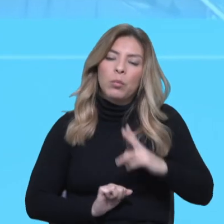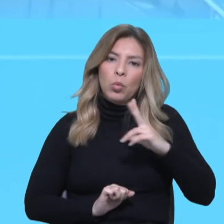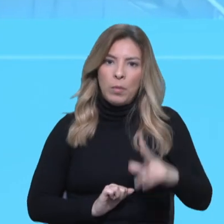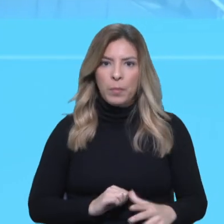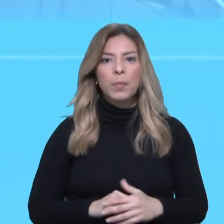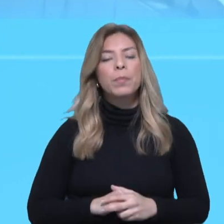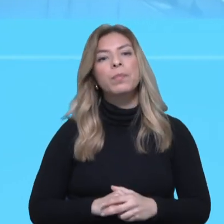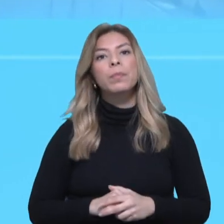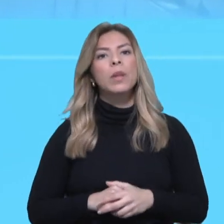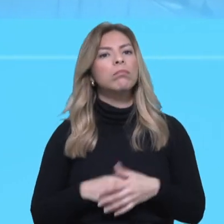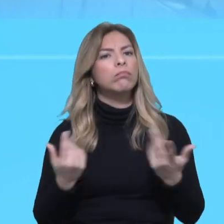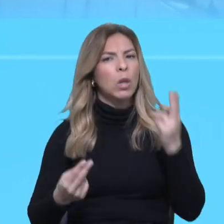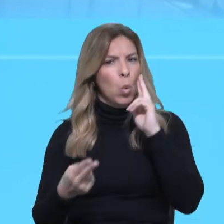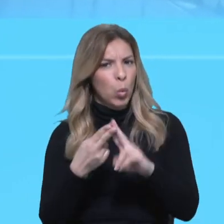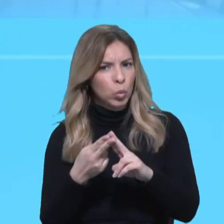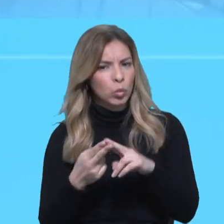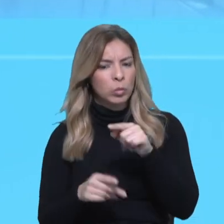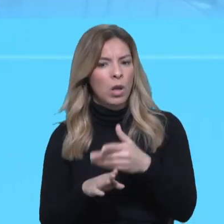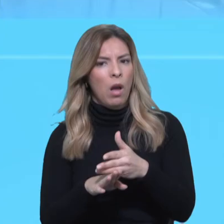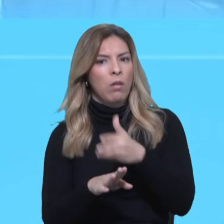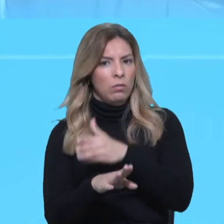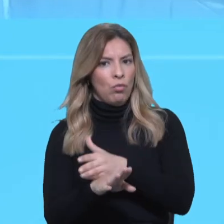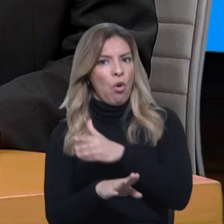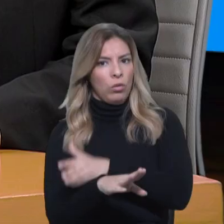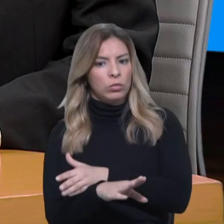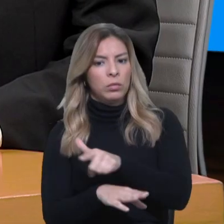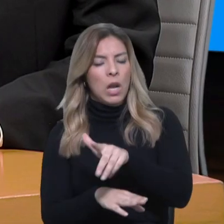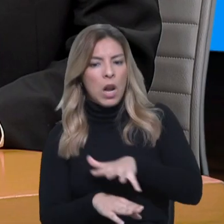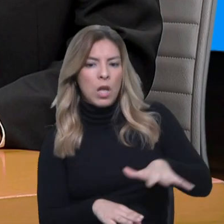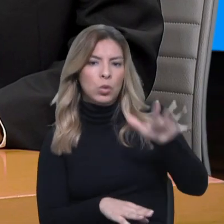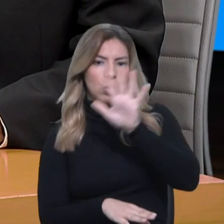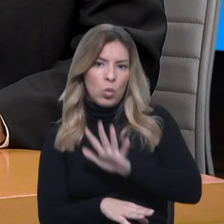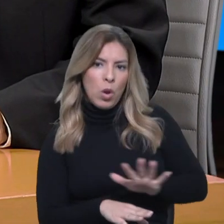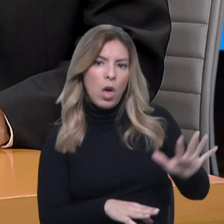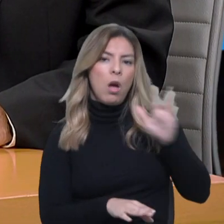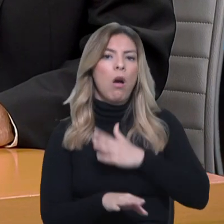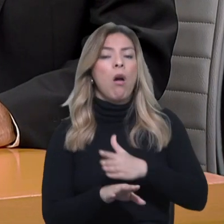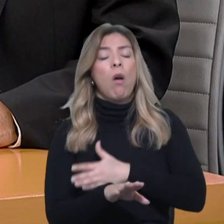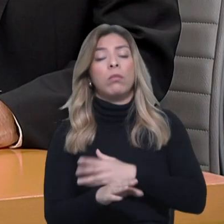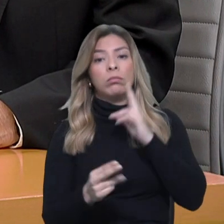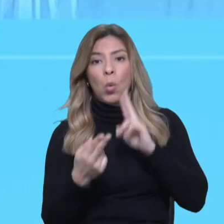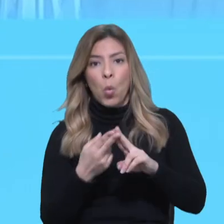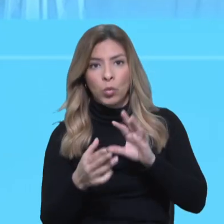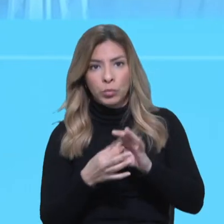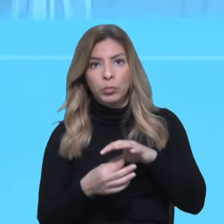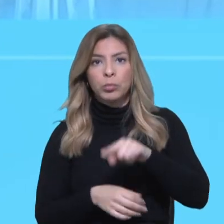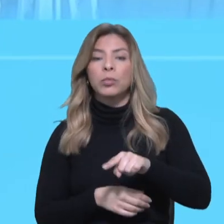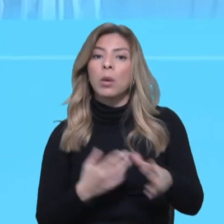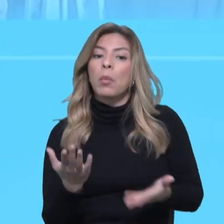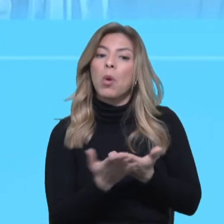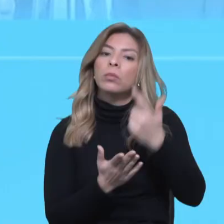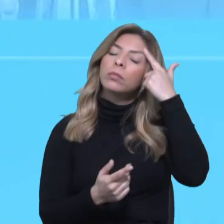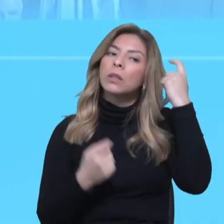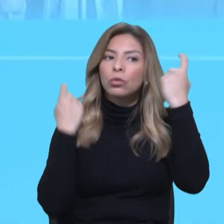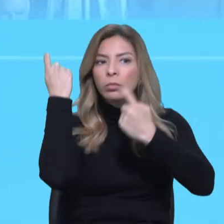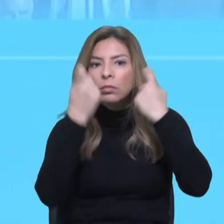este é um encontro que antecede um outro, o Encontro Nacional da Vida Consagrada, Padre Adelino, onde aí a proposta é de estudo, é de